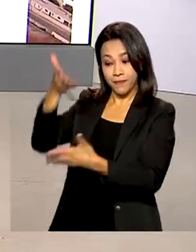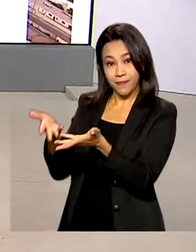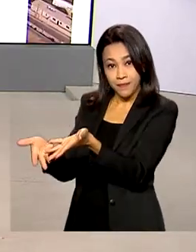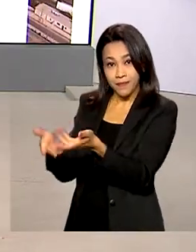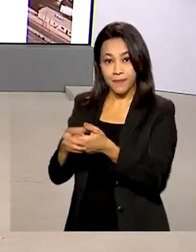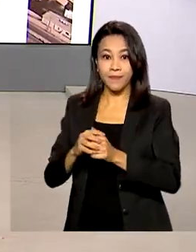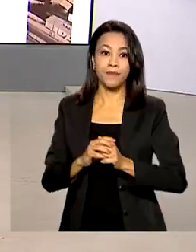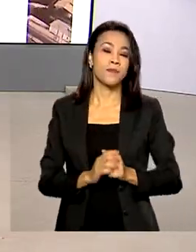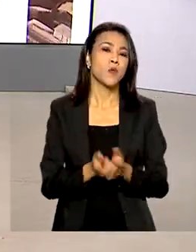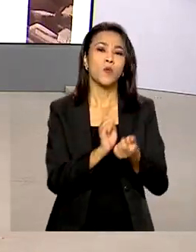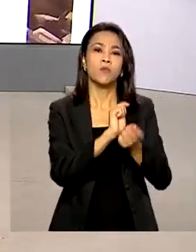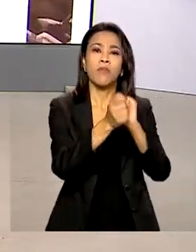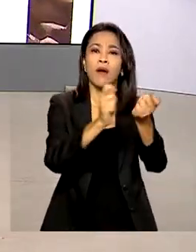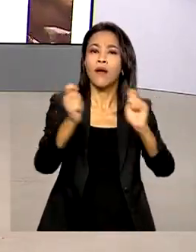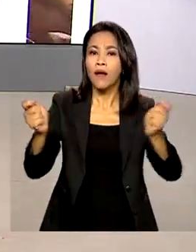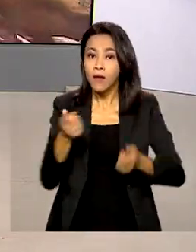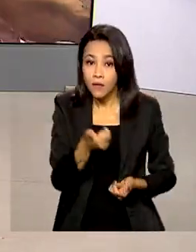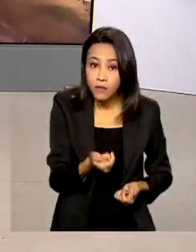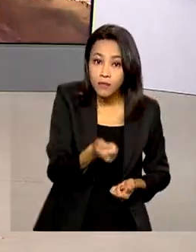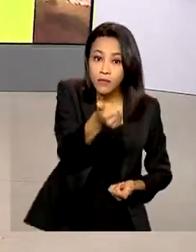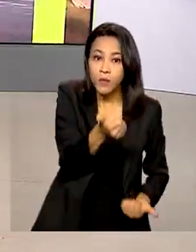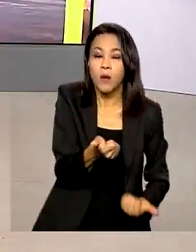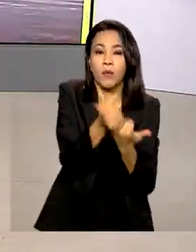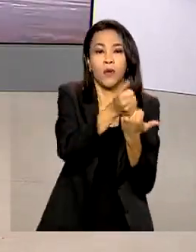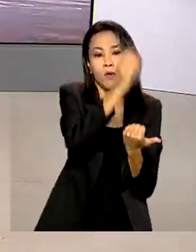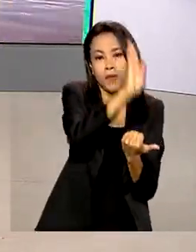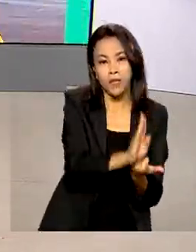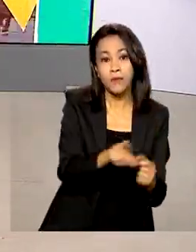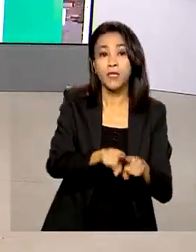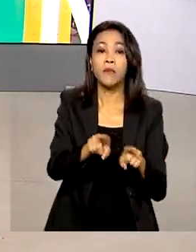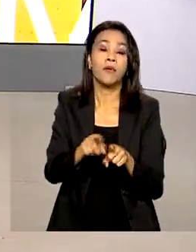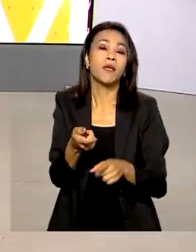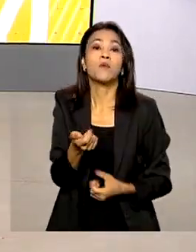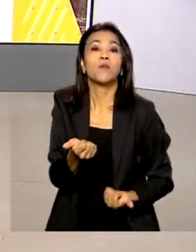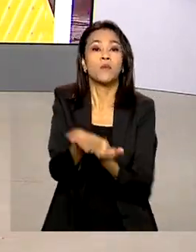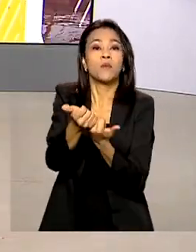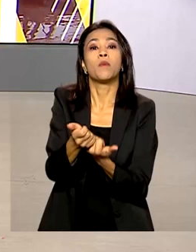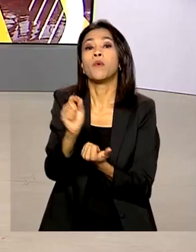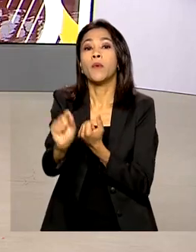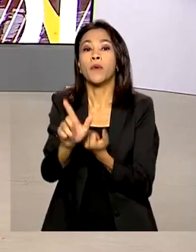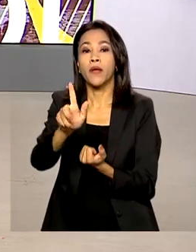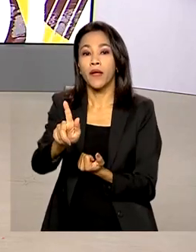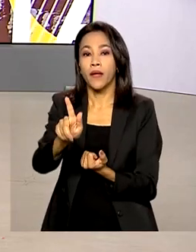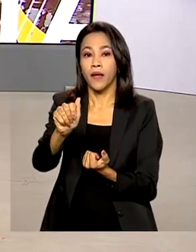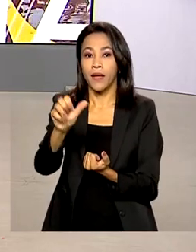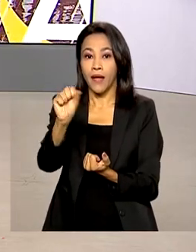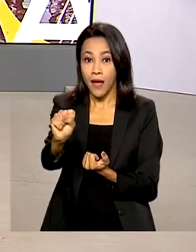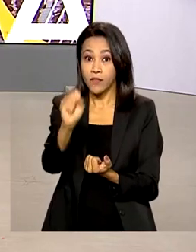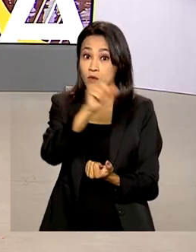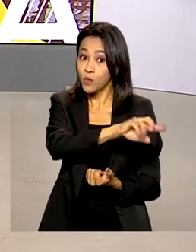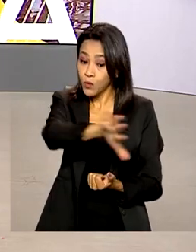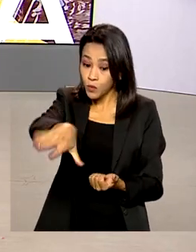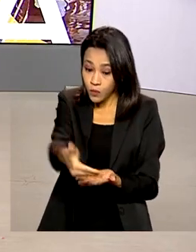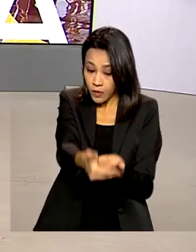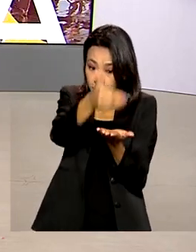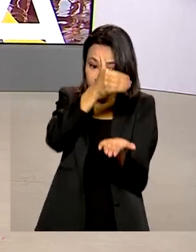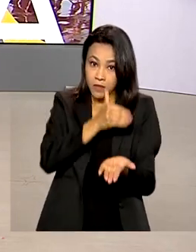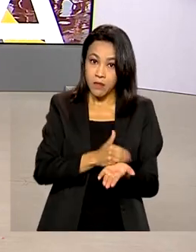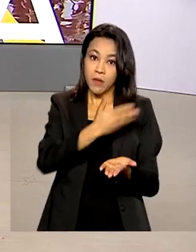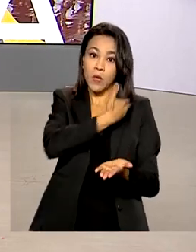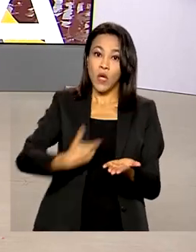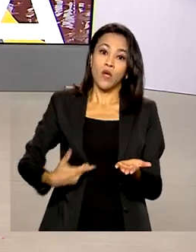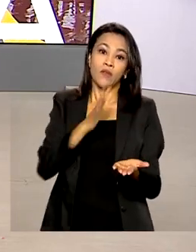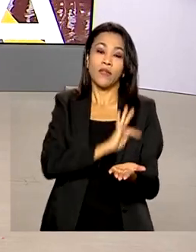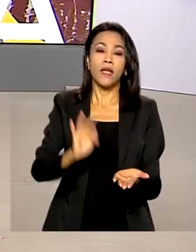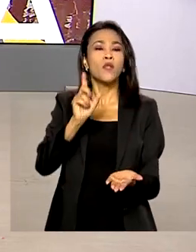Os pagamentos do Auxílio Brasil e do Auxílio Gás foram antecipados pelo governo federal. Os repasses serão feitos a